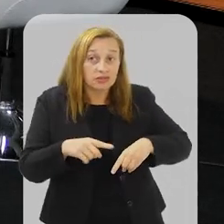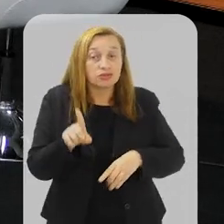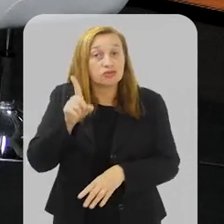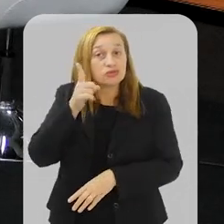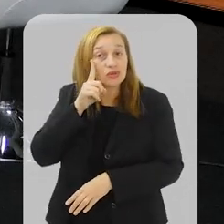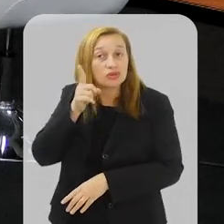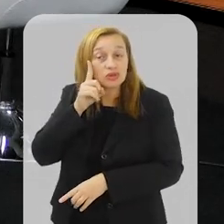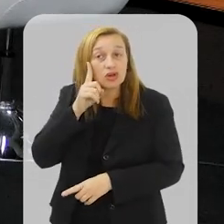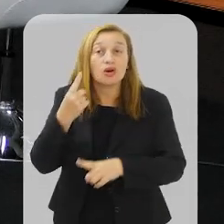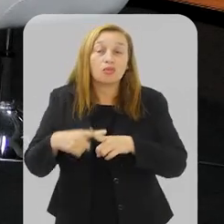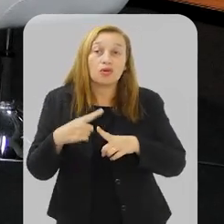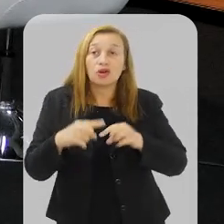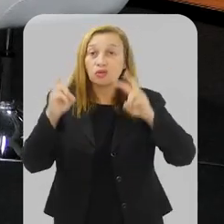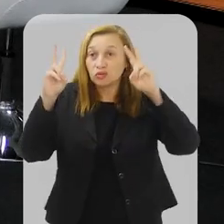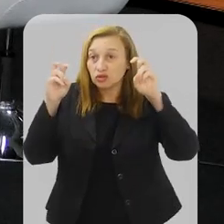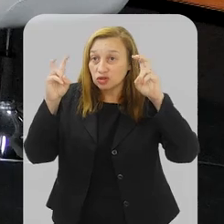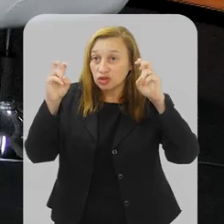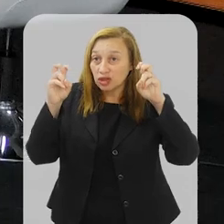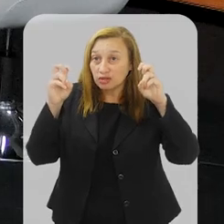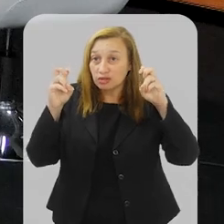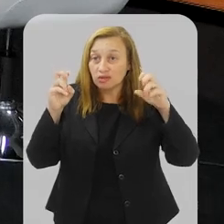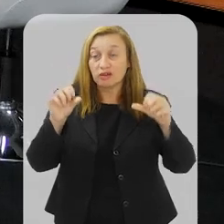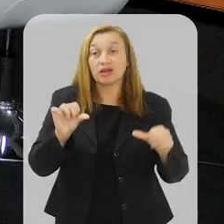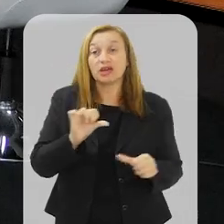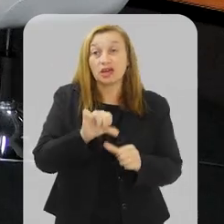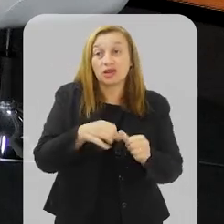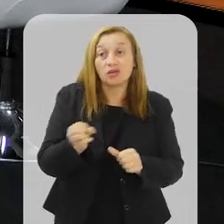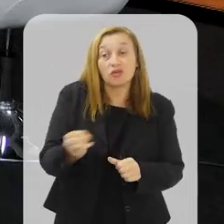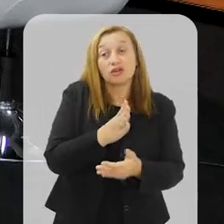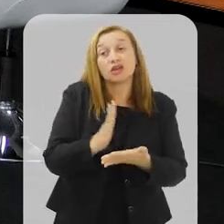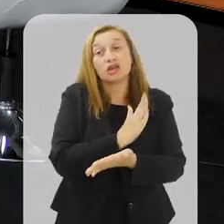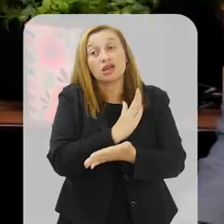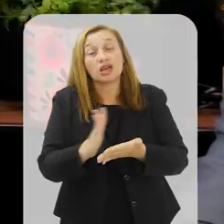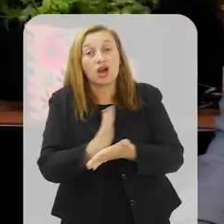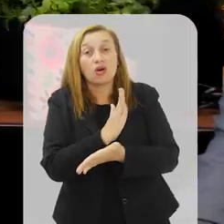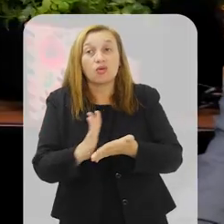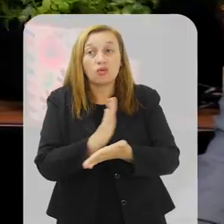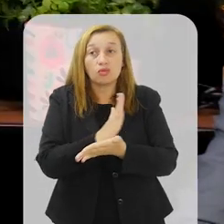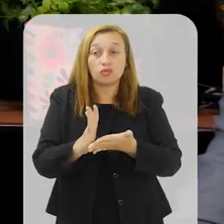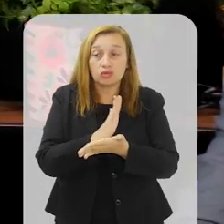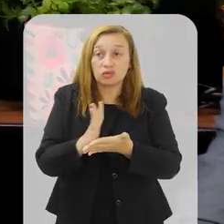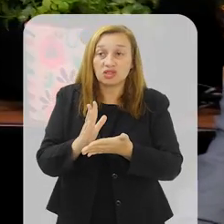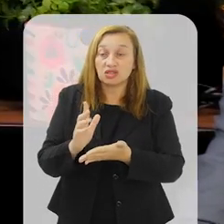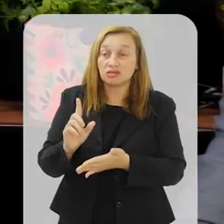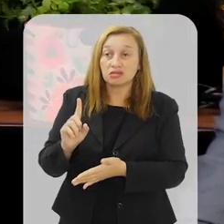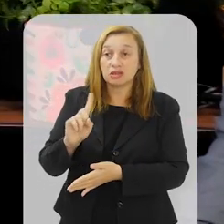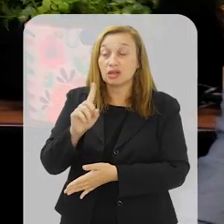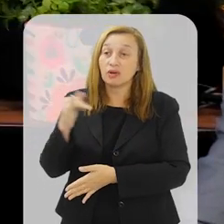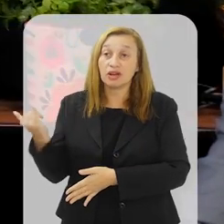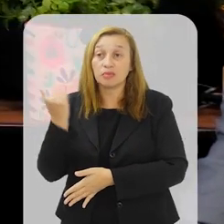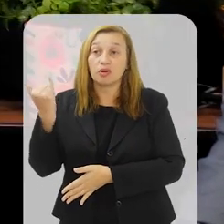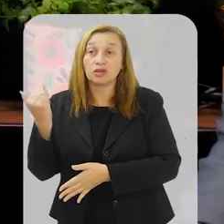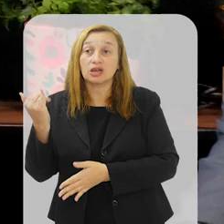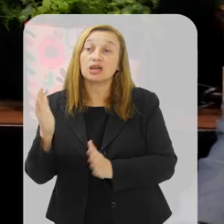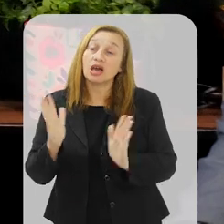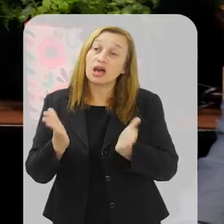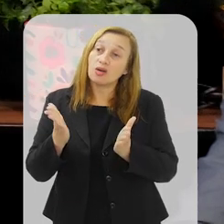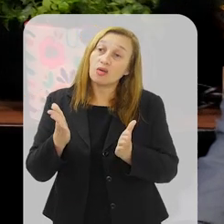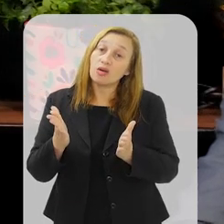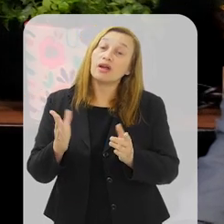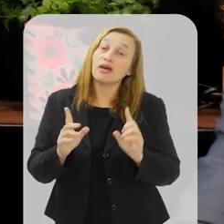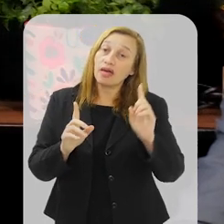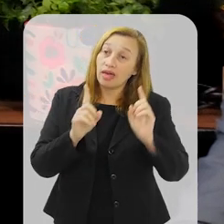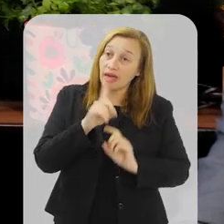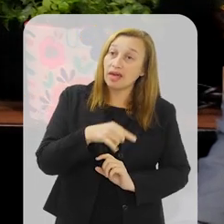dinâmicos até porque os temas vão talvez se renovando e alguns que não eram tão importantes certamente talvez